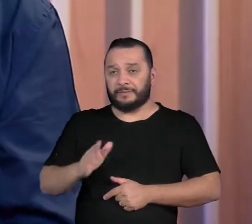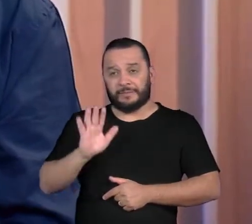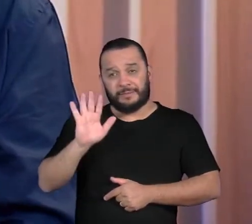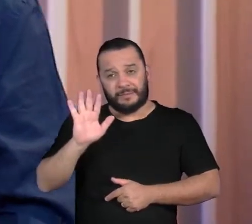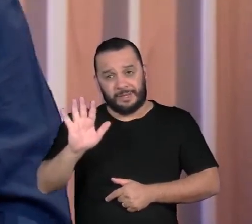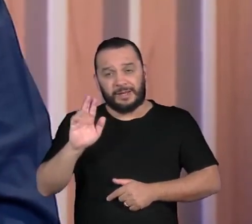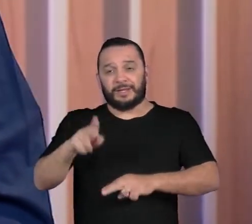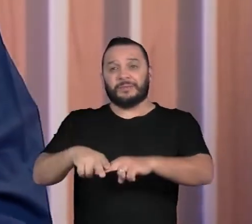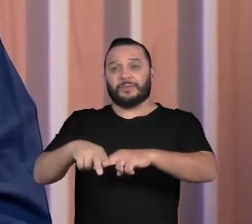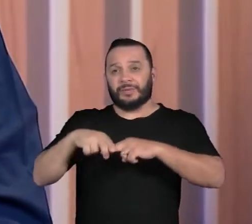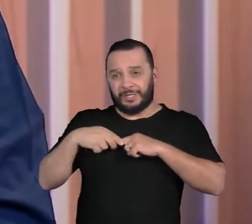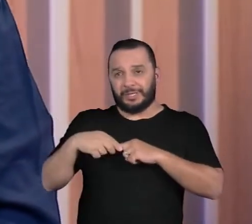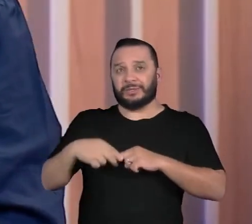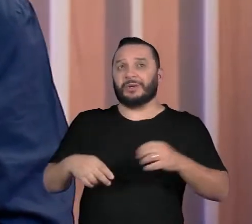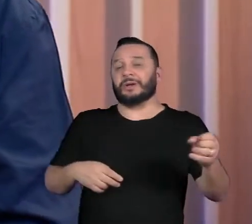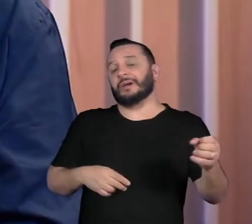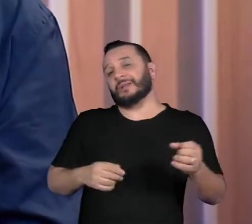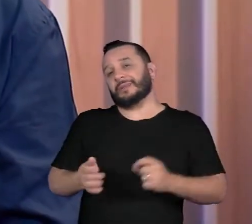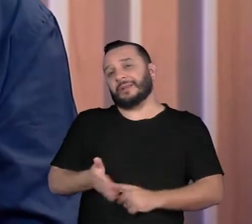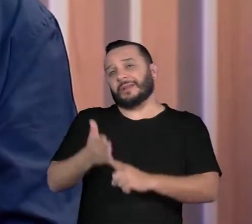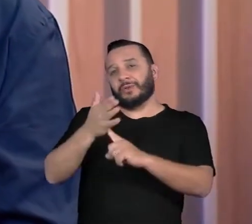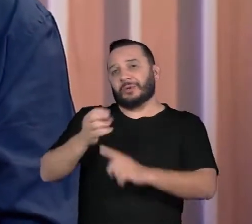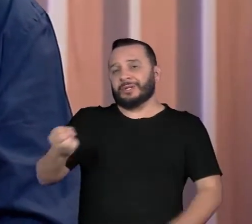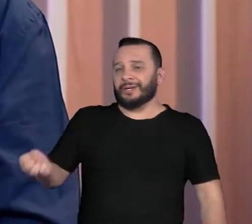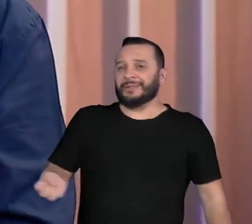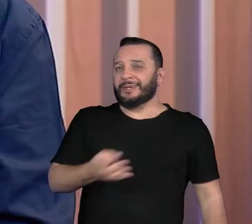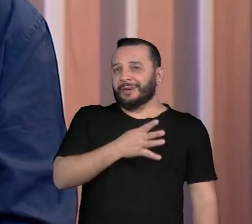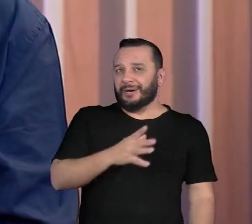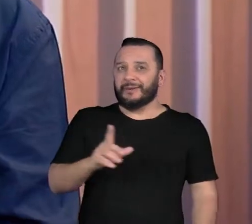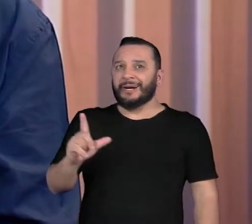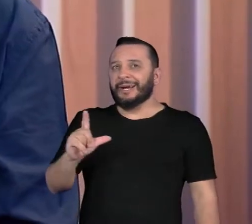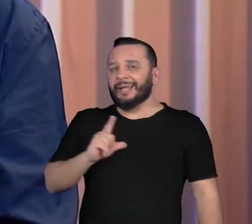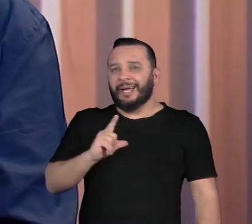as novas tecnologias, entra aí